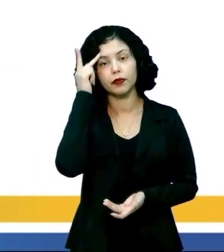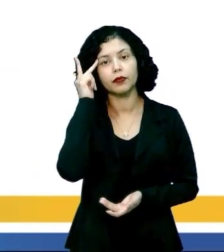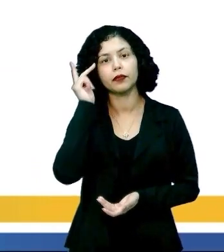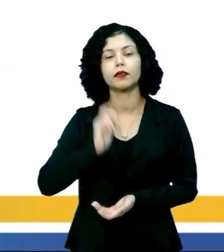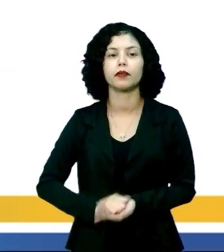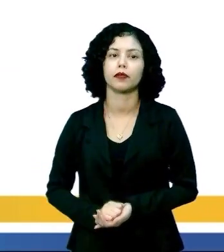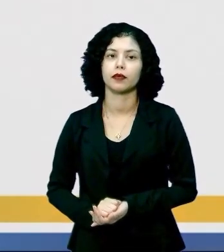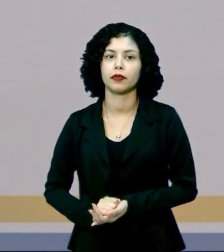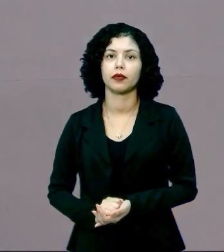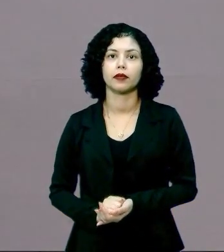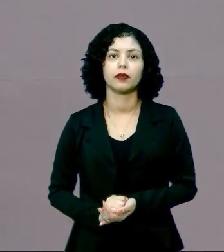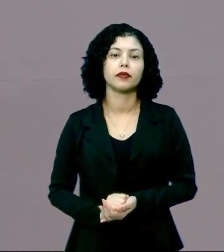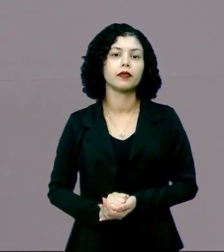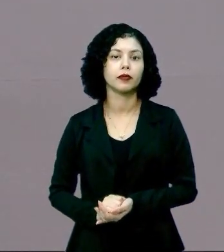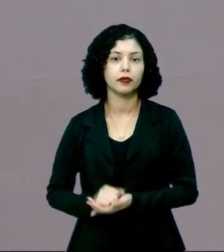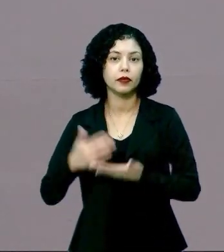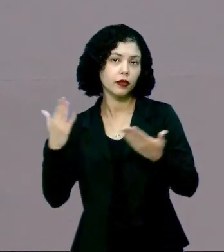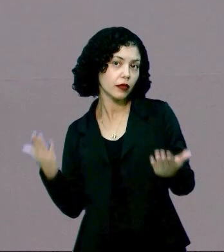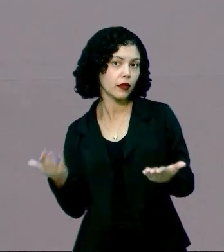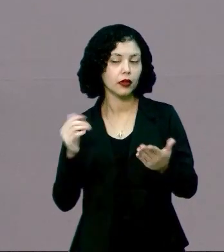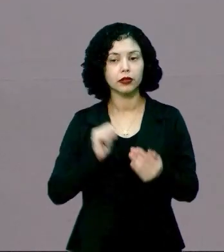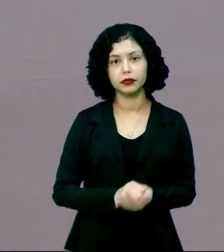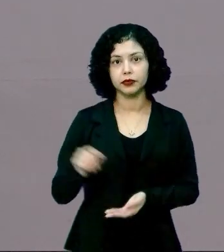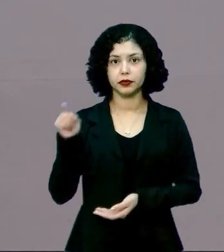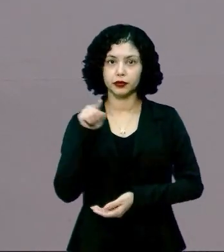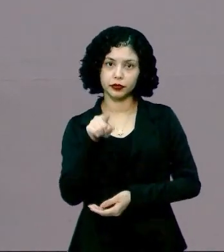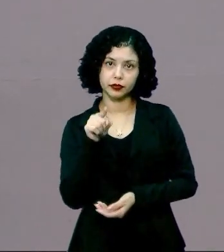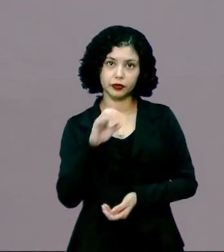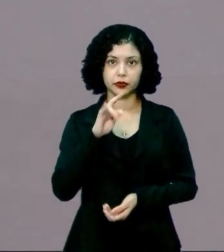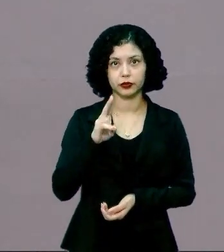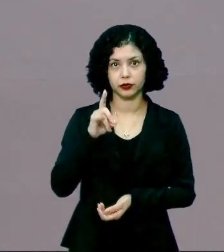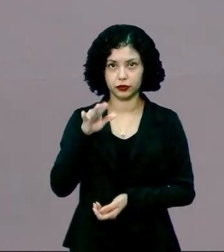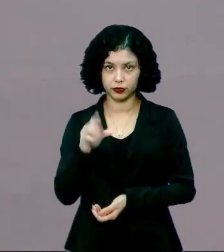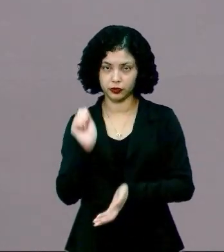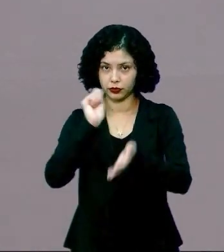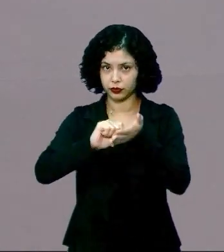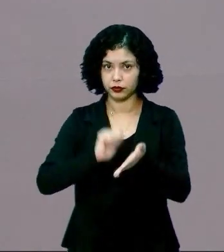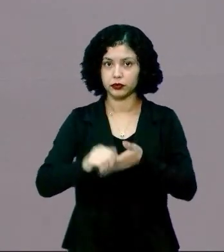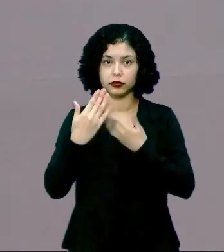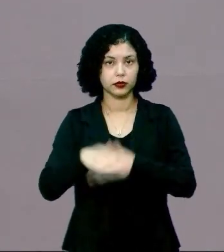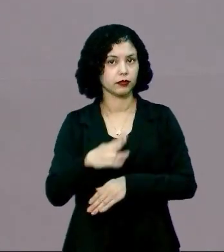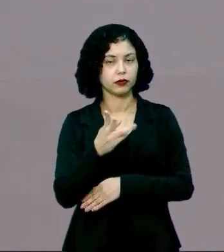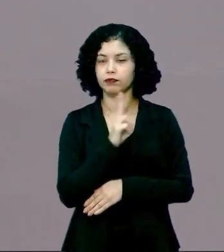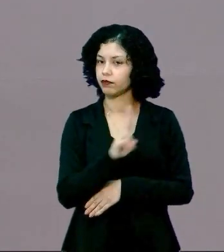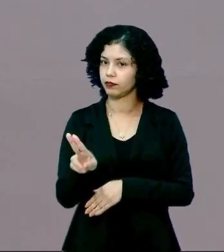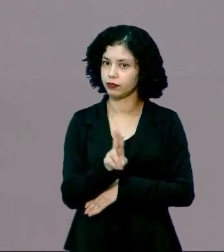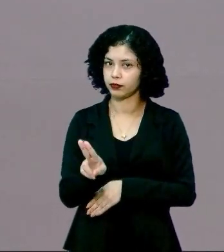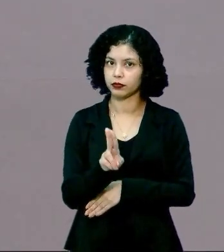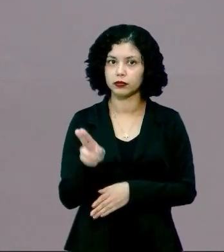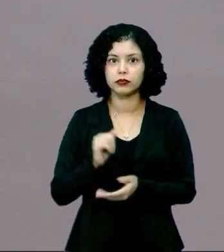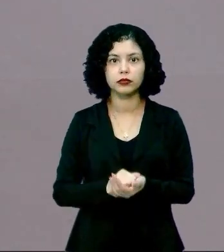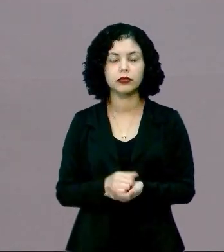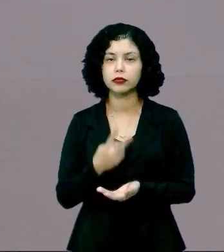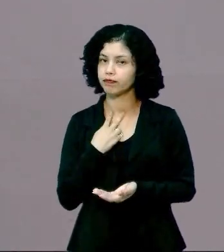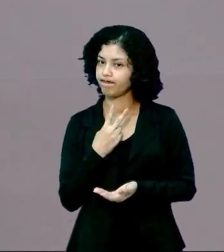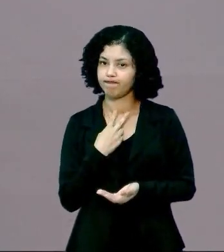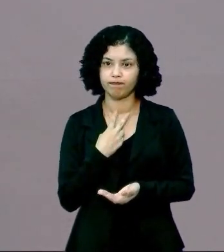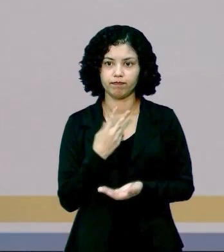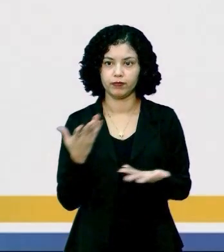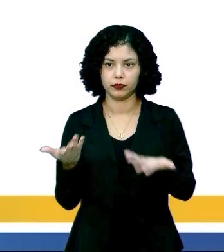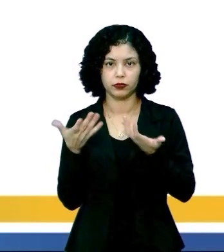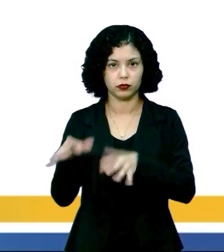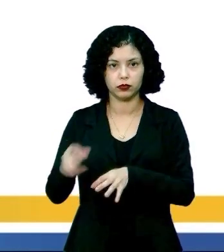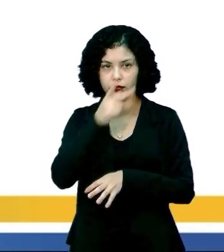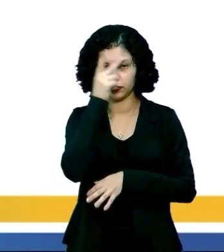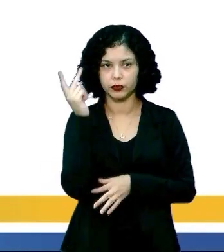pessoa, de um candidato. E aí, esse candidato, eu não citei o nome, né, porque ele não quis se identificar. E aí,